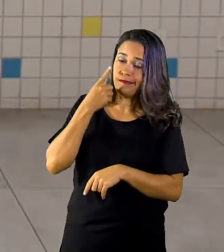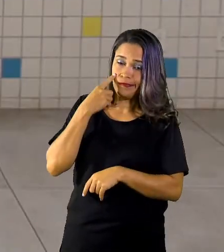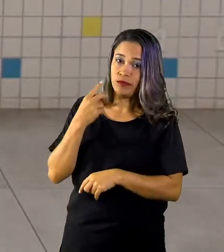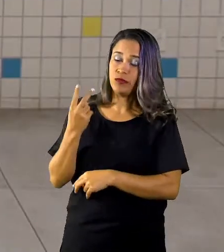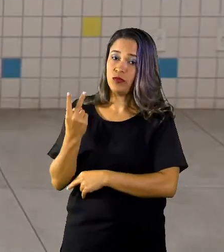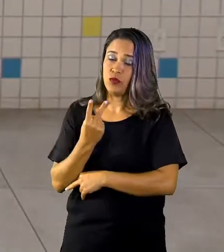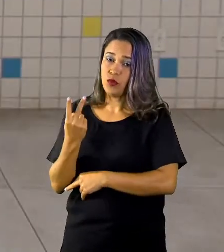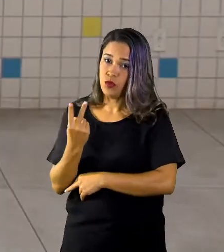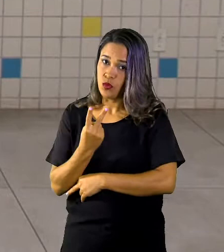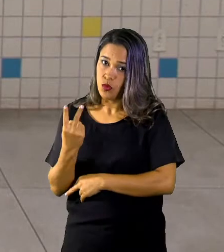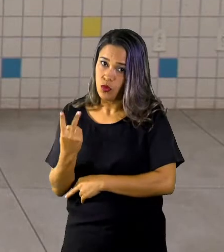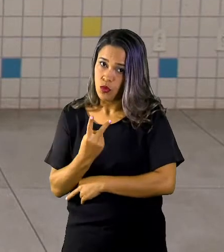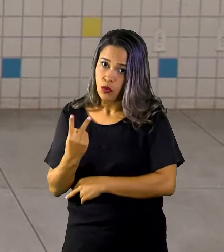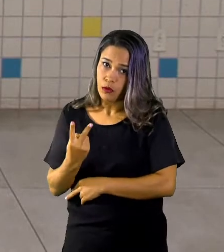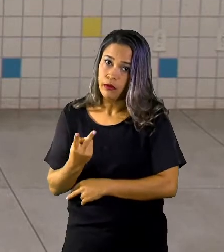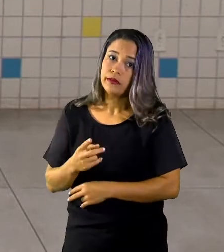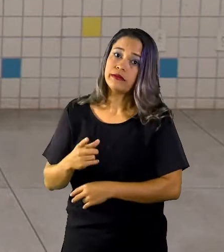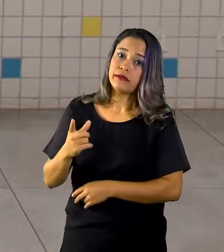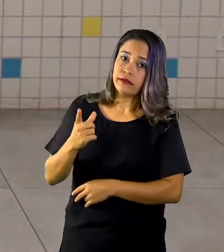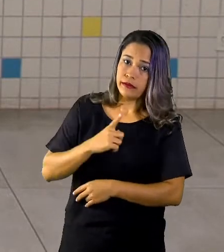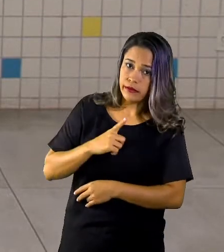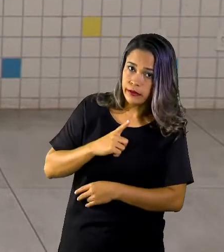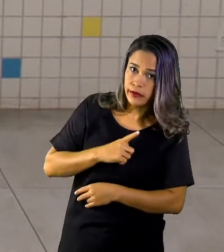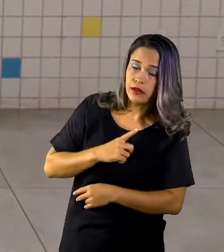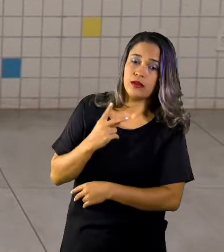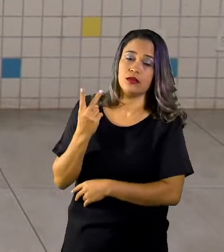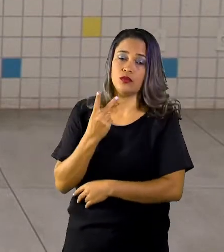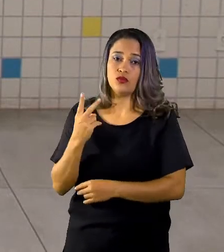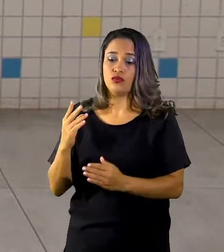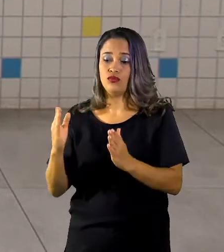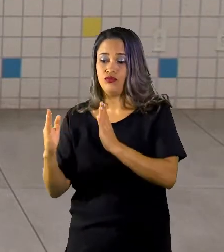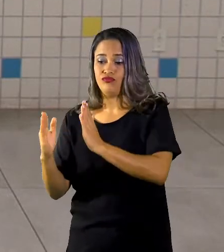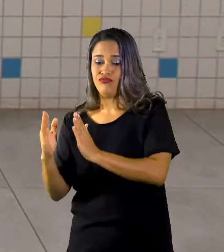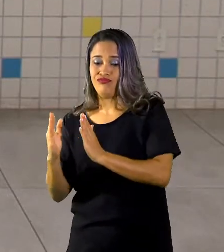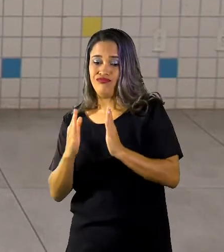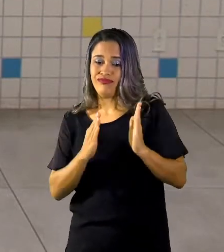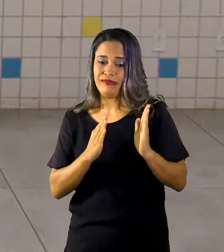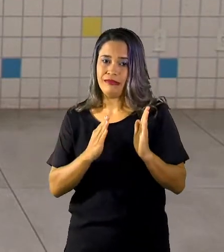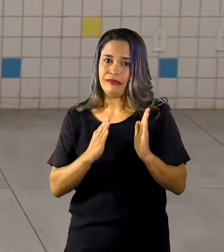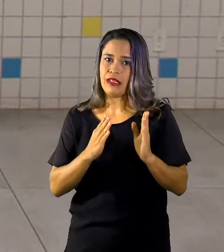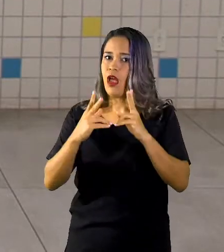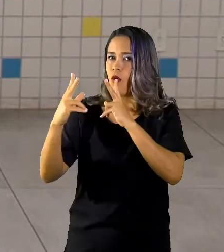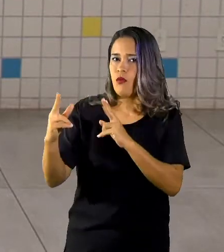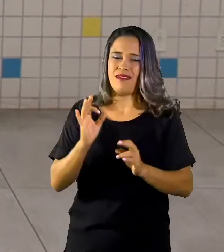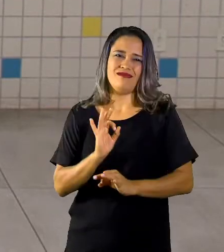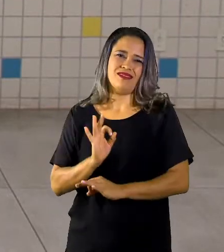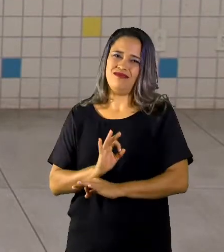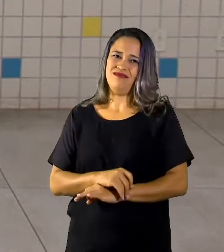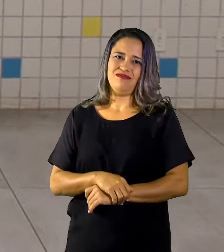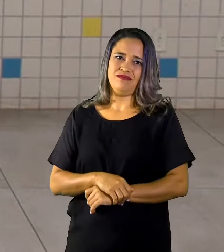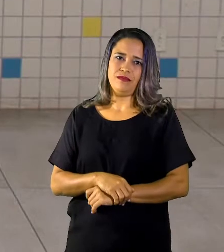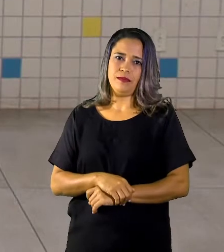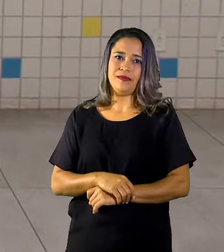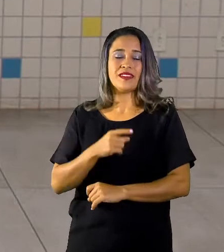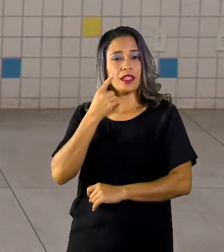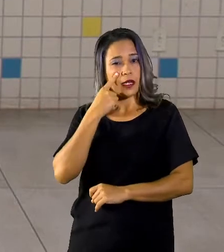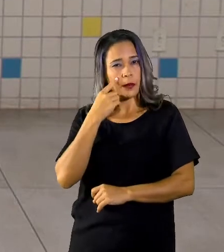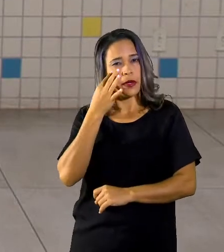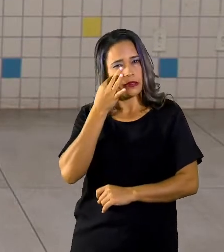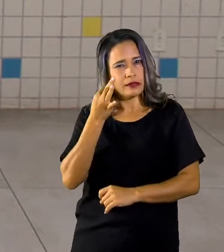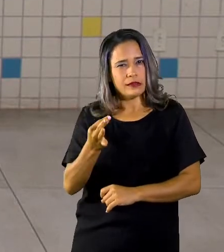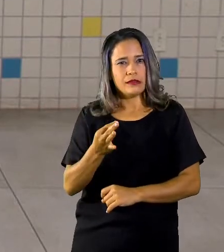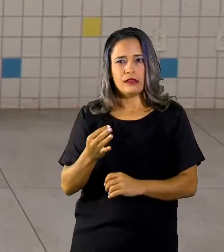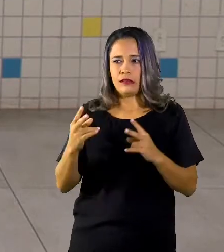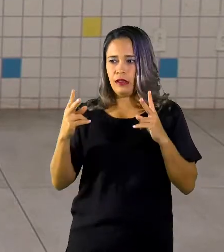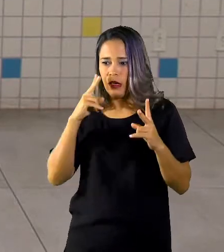monômios, apesar de terem as mesmas variáveis, não são semelhantes. Ficou claro, pessoal, essa diferença